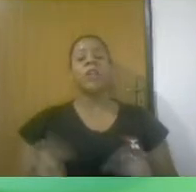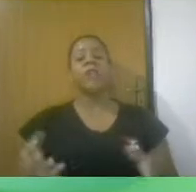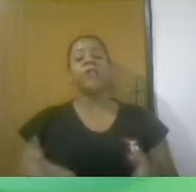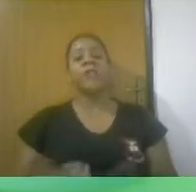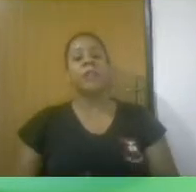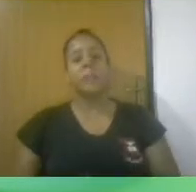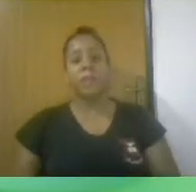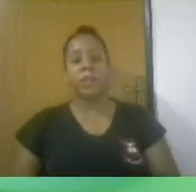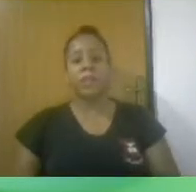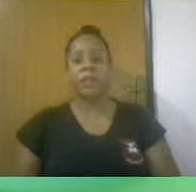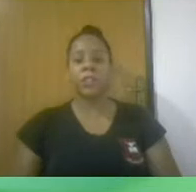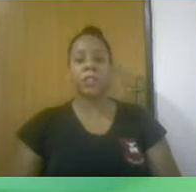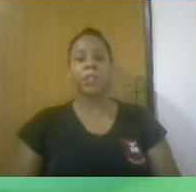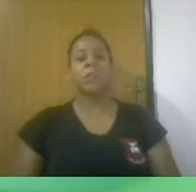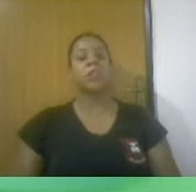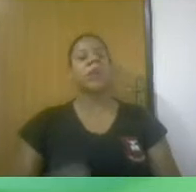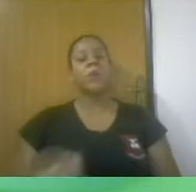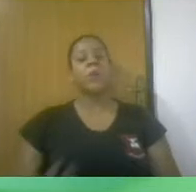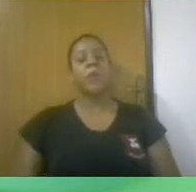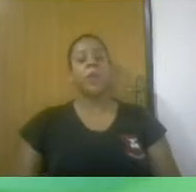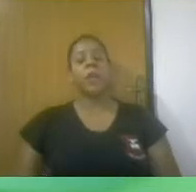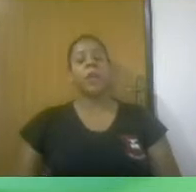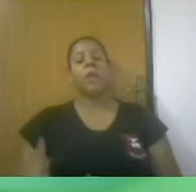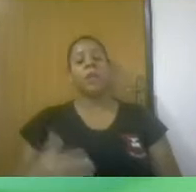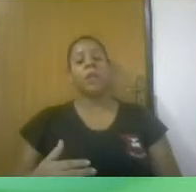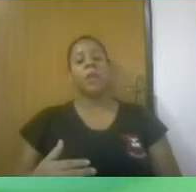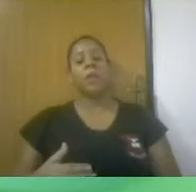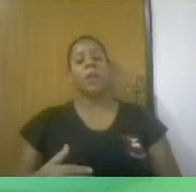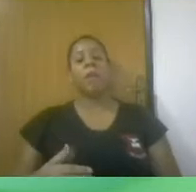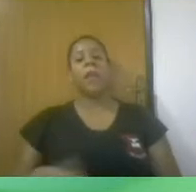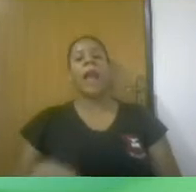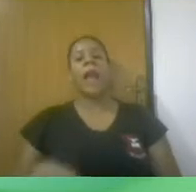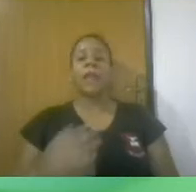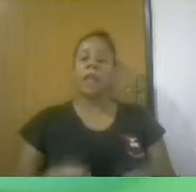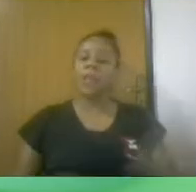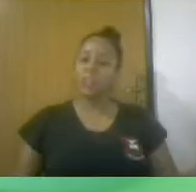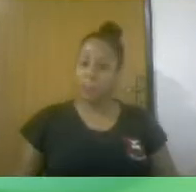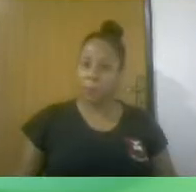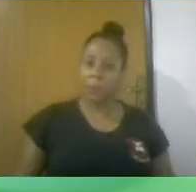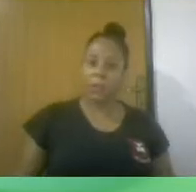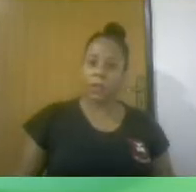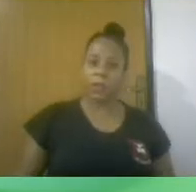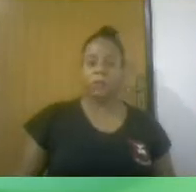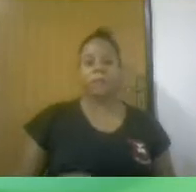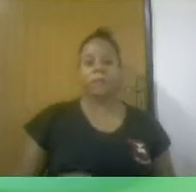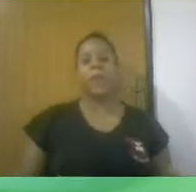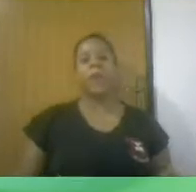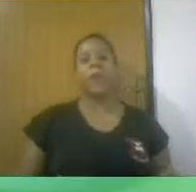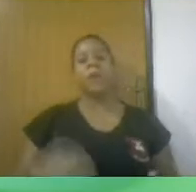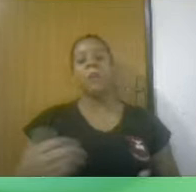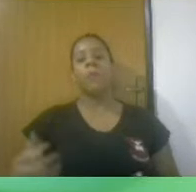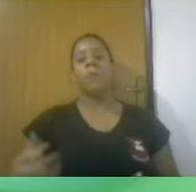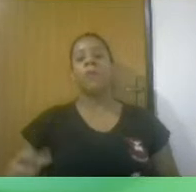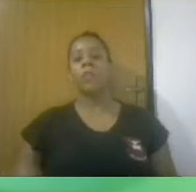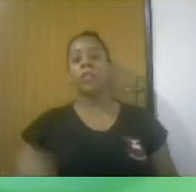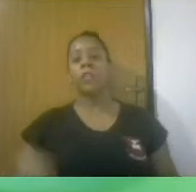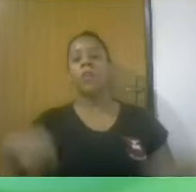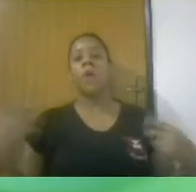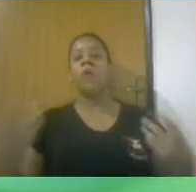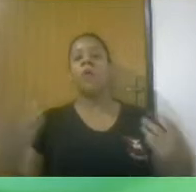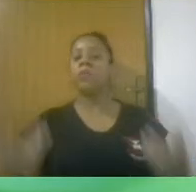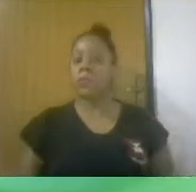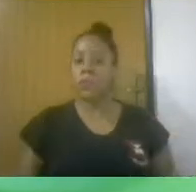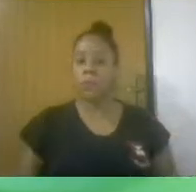capitanias estivessem protegidas. Por quê? Porque além da Espanha, né, Portugal